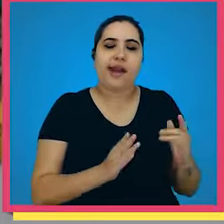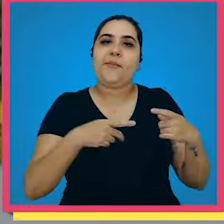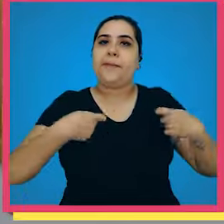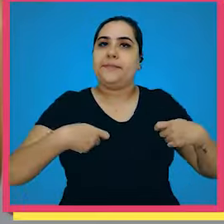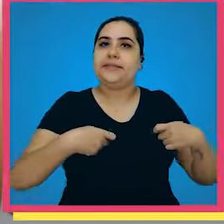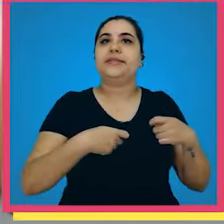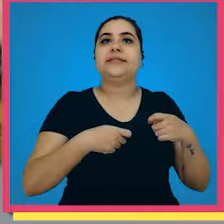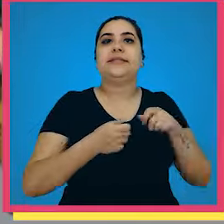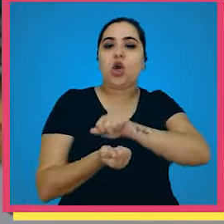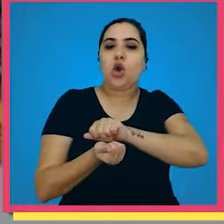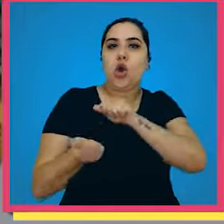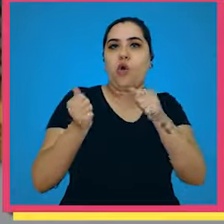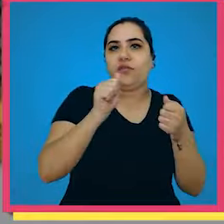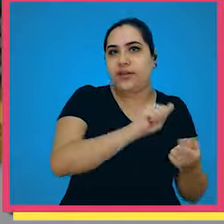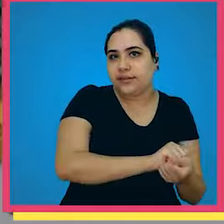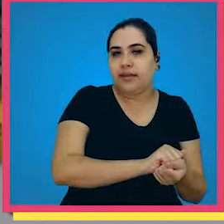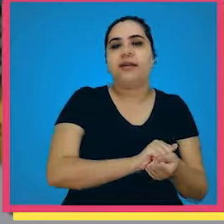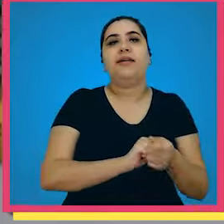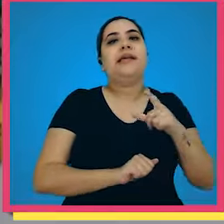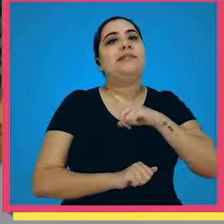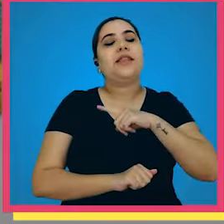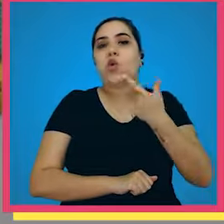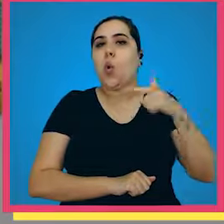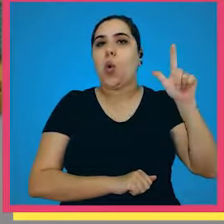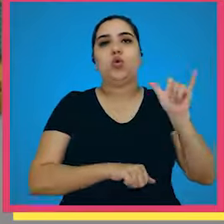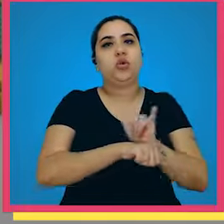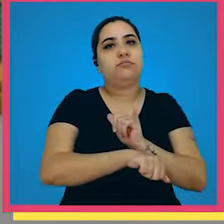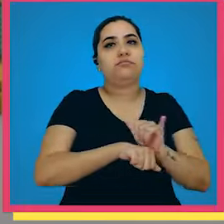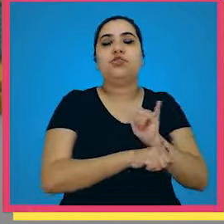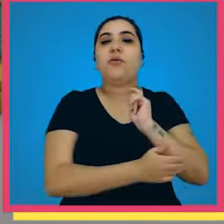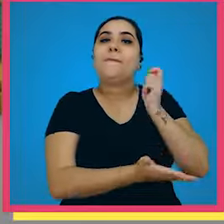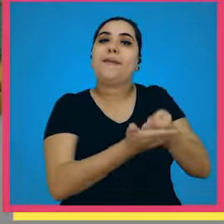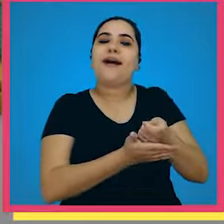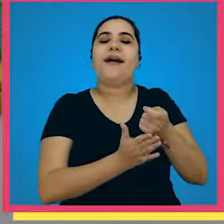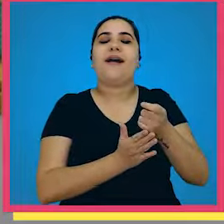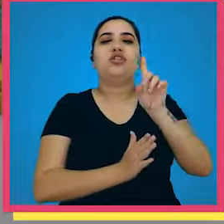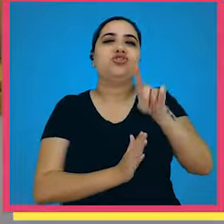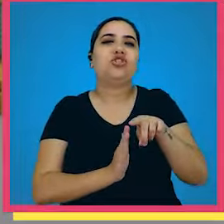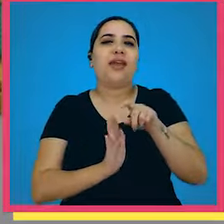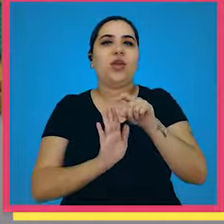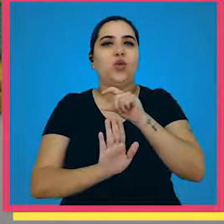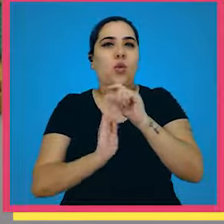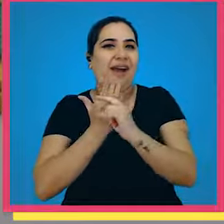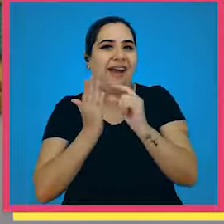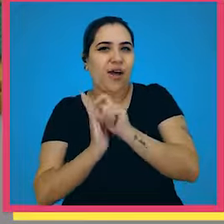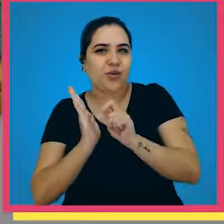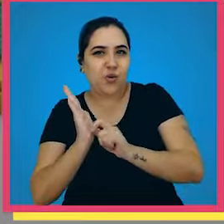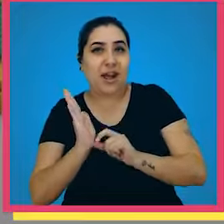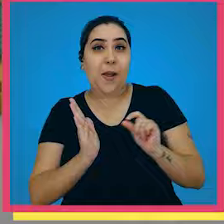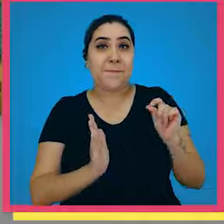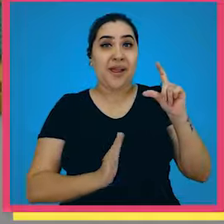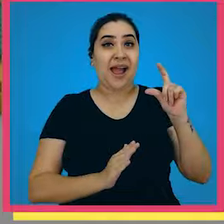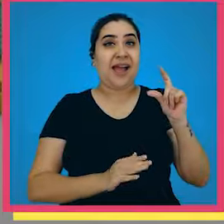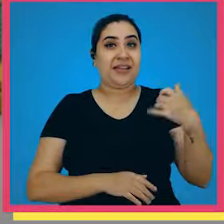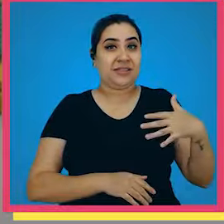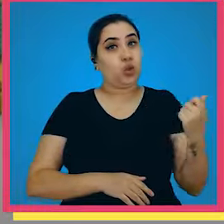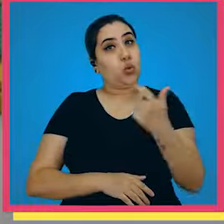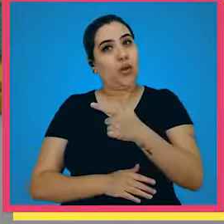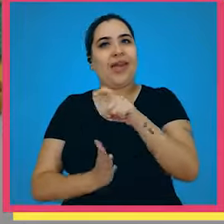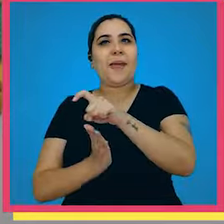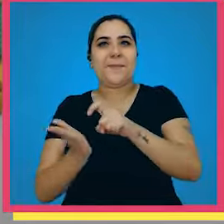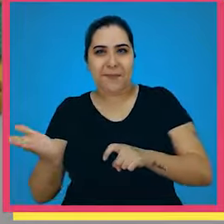ele precisou ser diagramado, ele precisou ser convertido. Ele tem uma outra mecânica de pagamento de direito autoral, que é um pouco mais alta do que